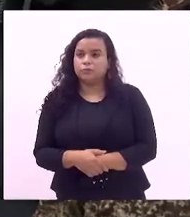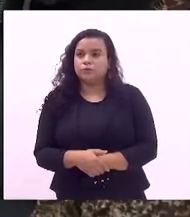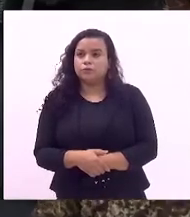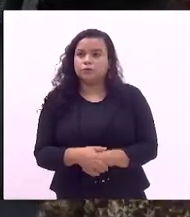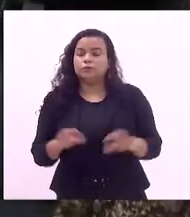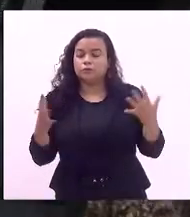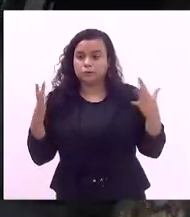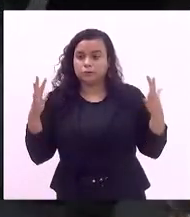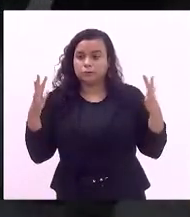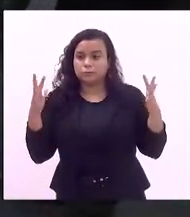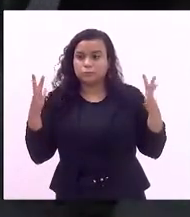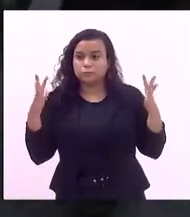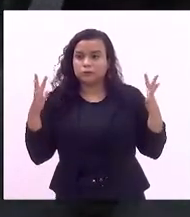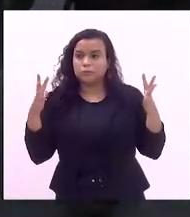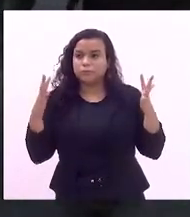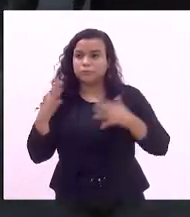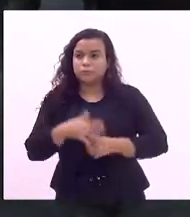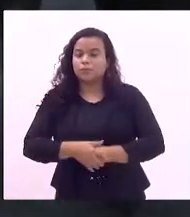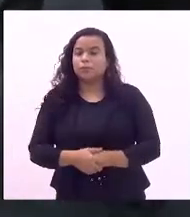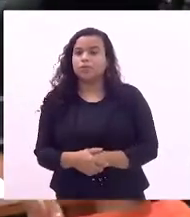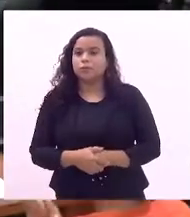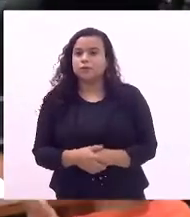E aí